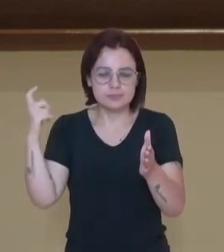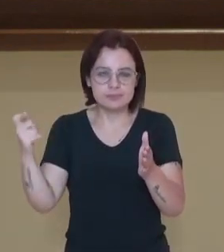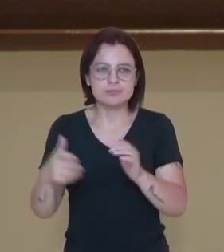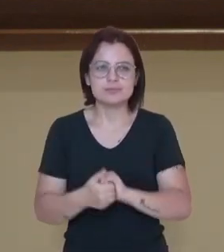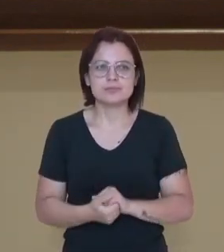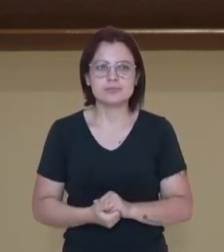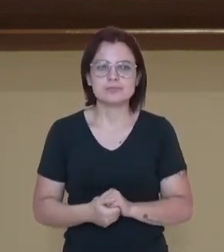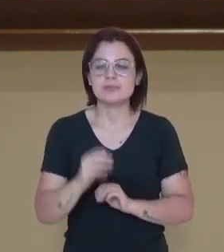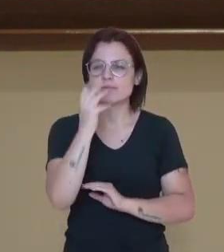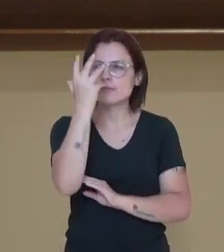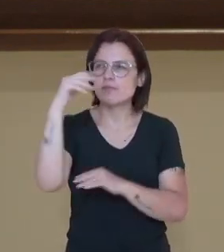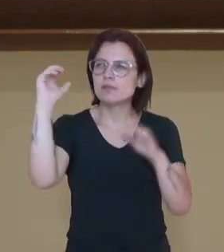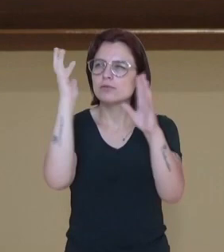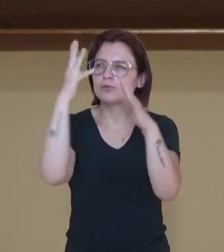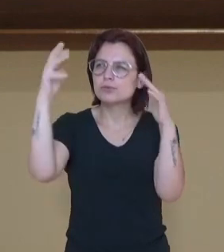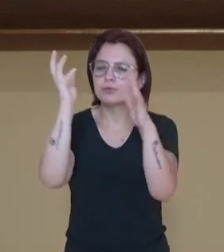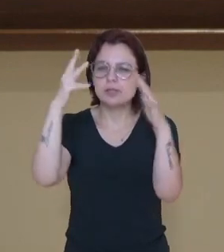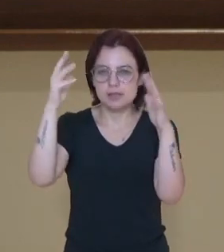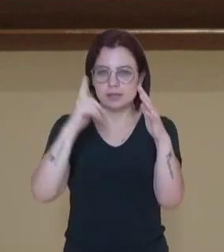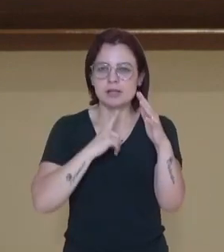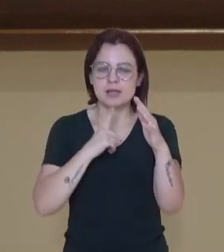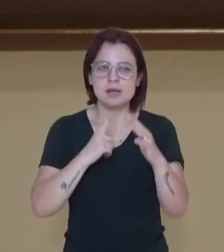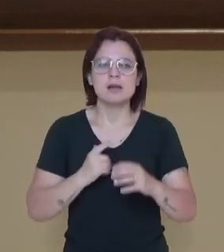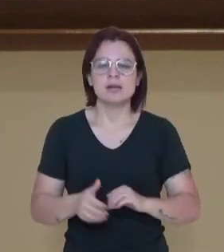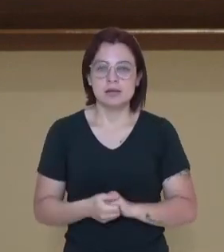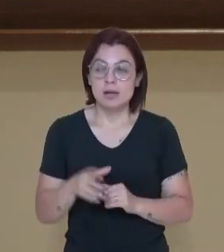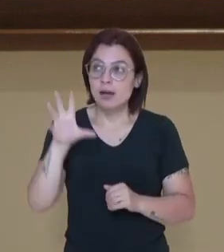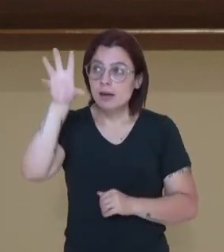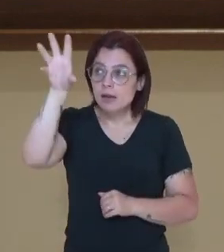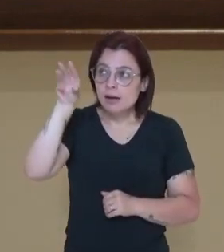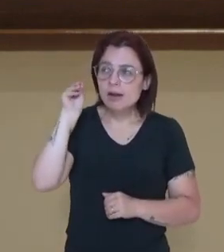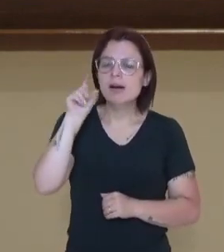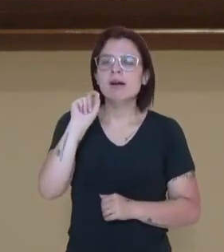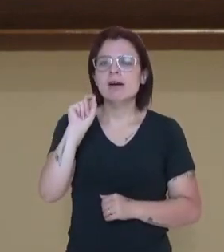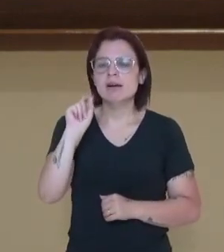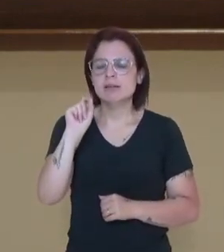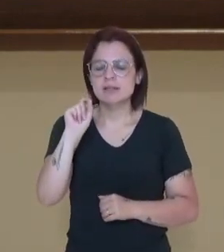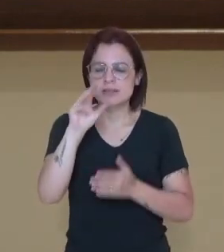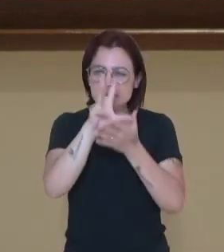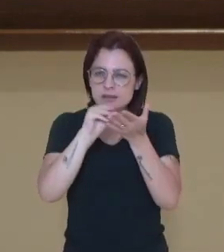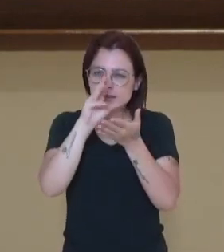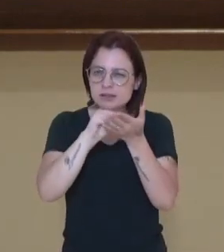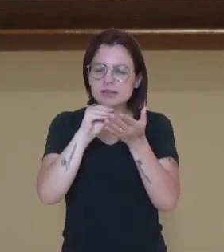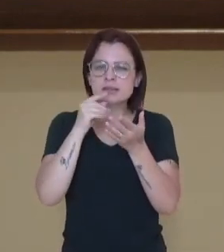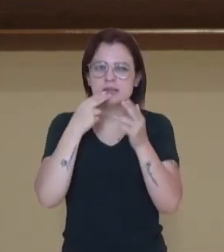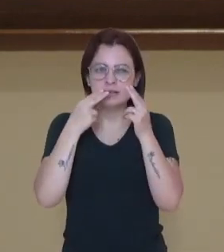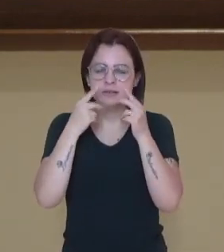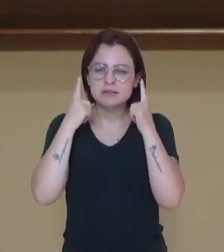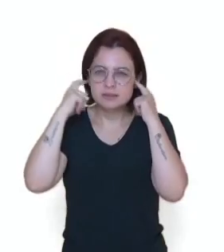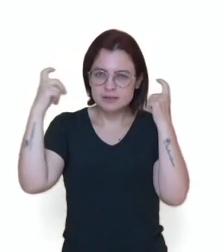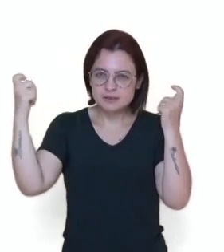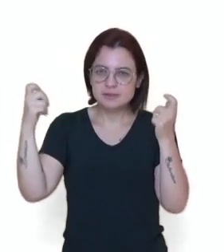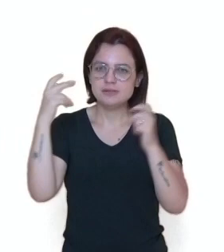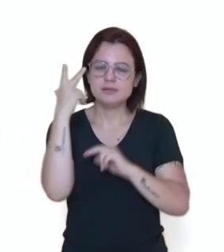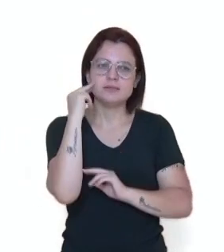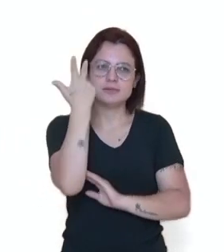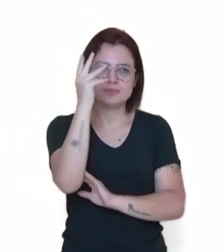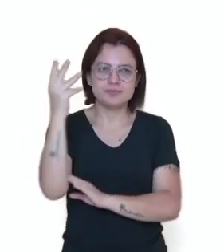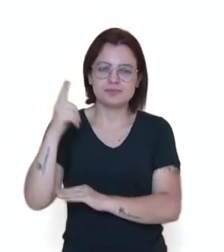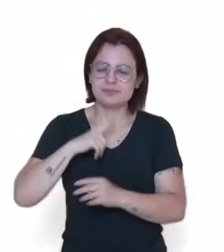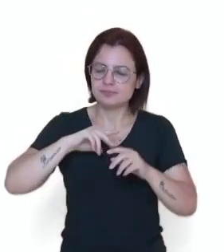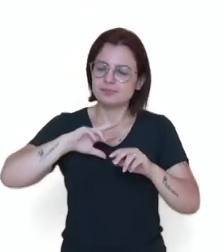das árvores, então, ou seja, a imitação dos sons da natureza. As variações do